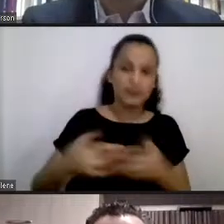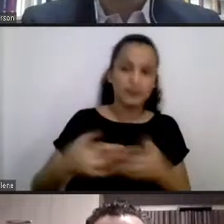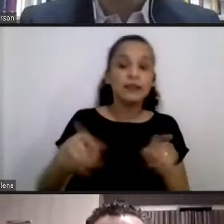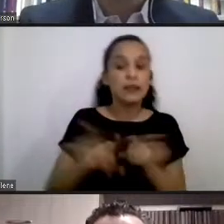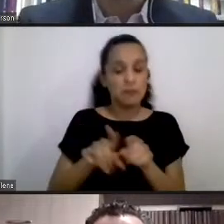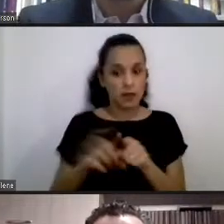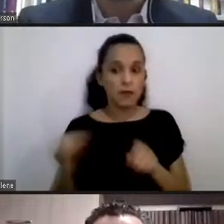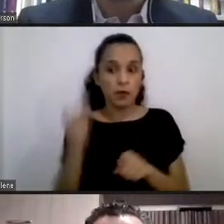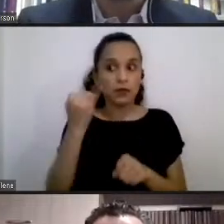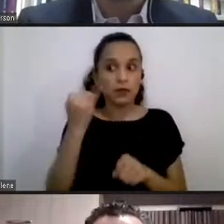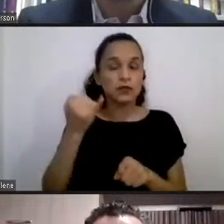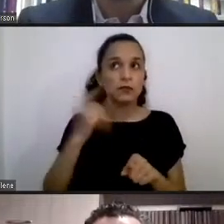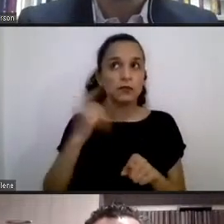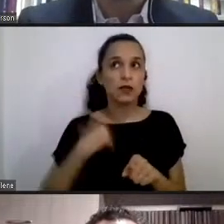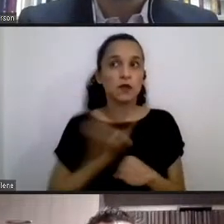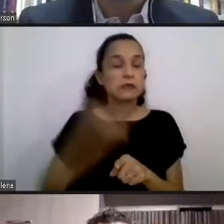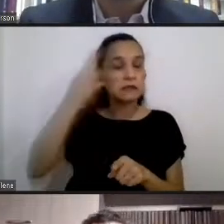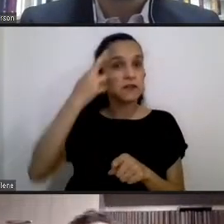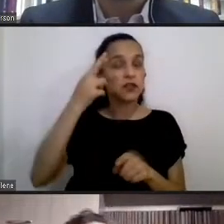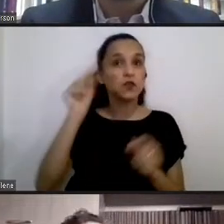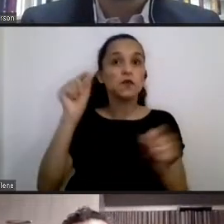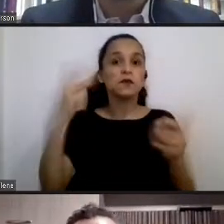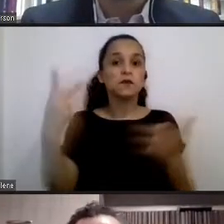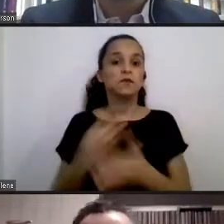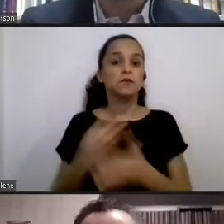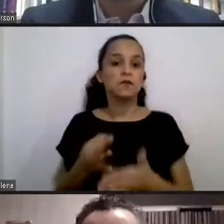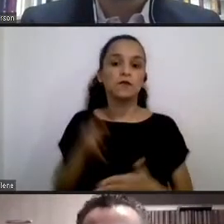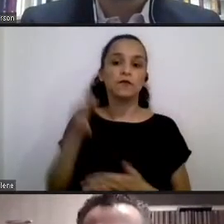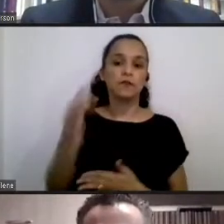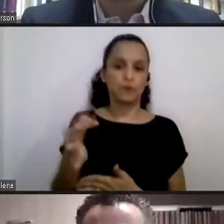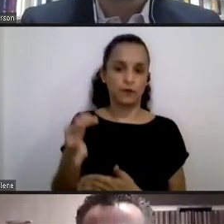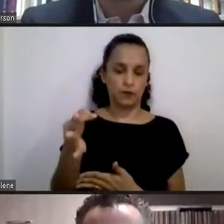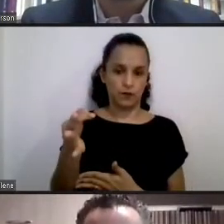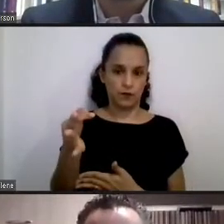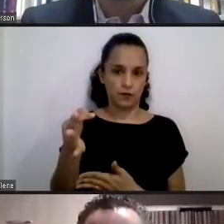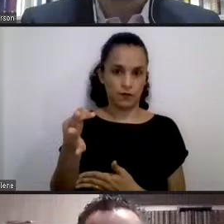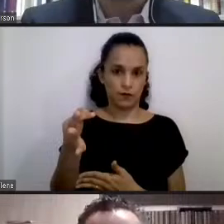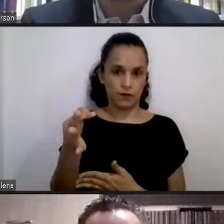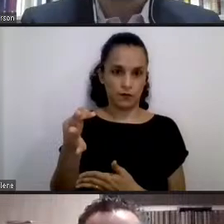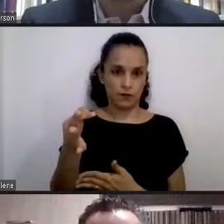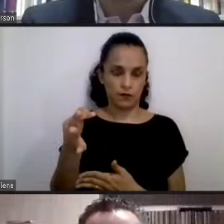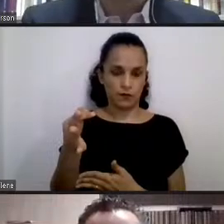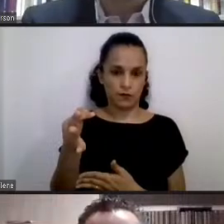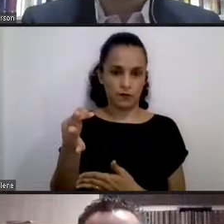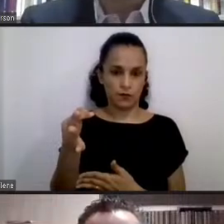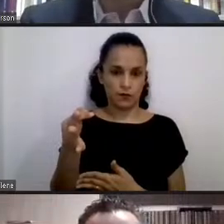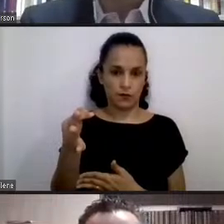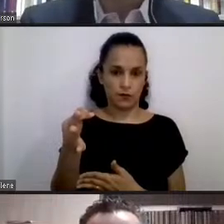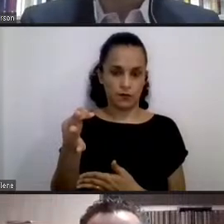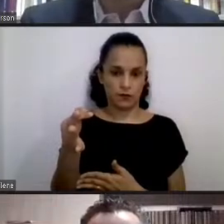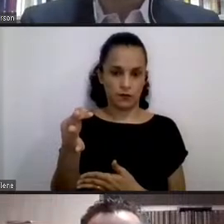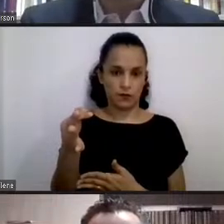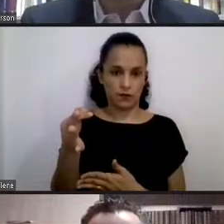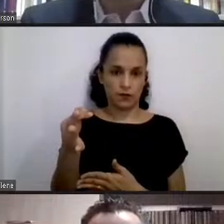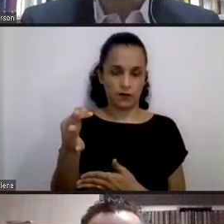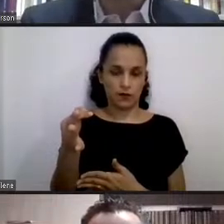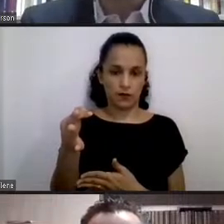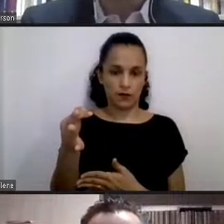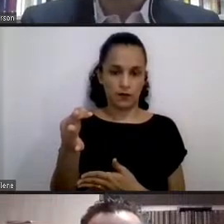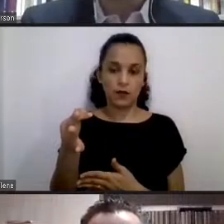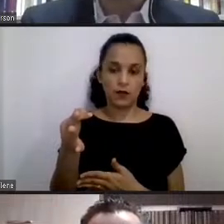que pode vir adiante, o que pode estar advente, está